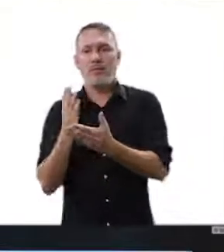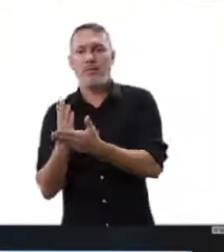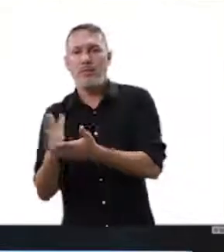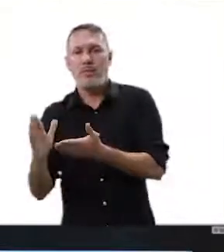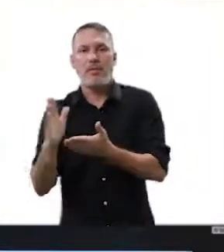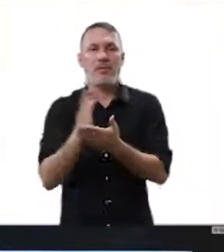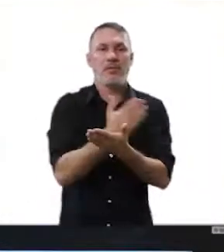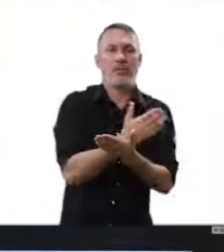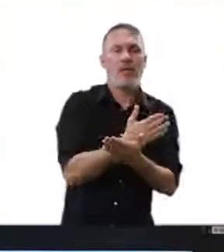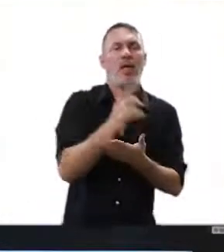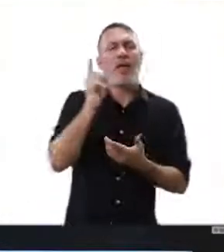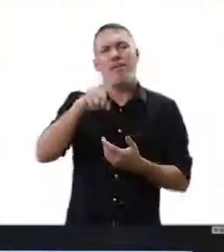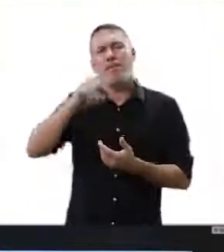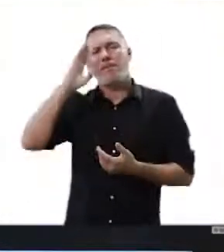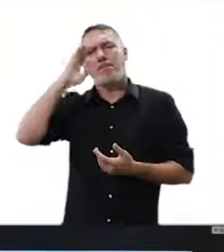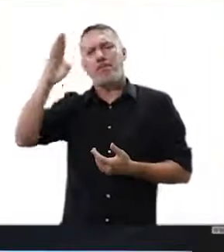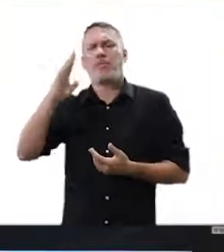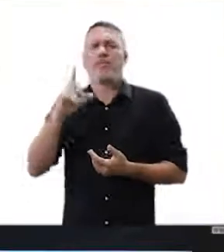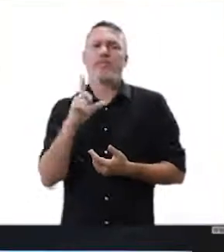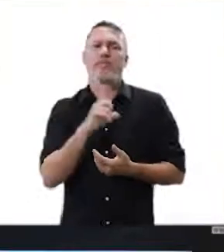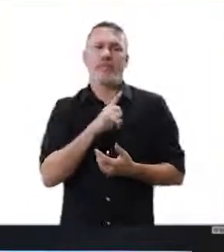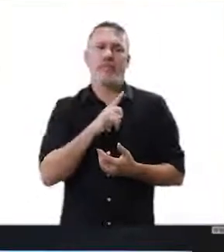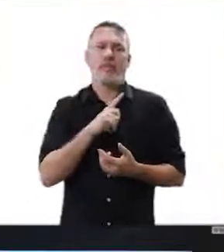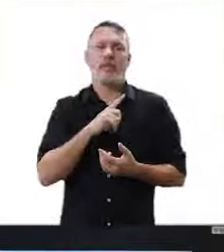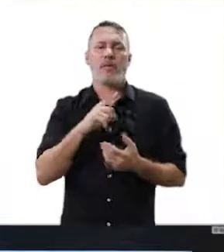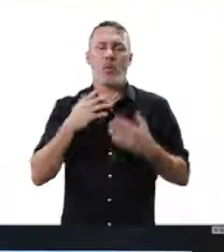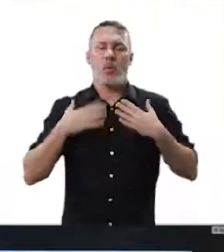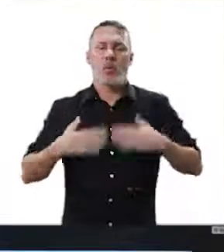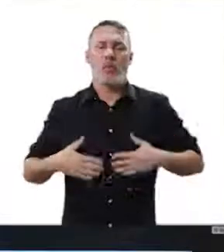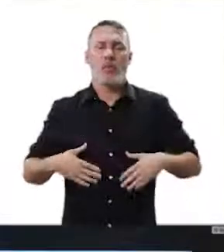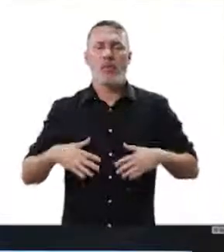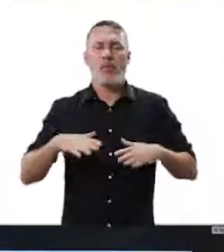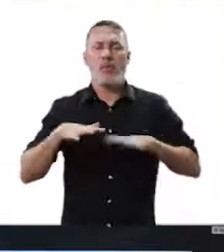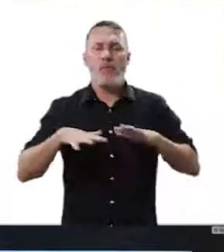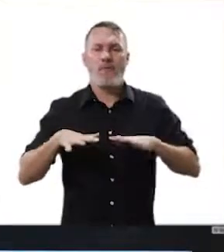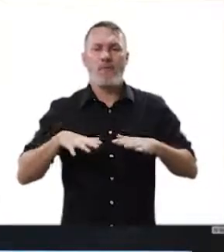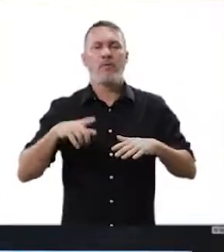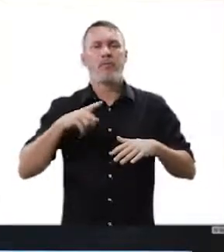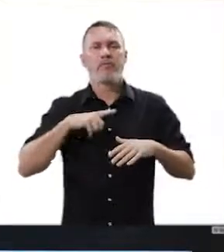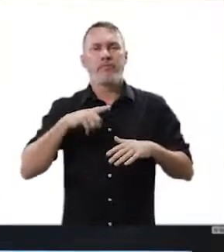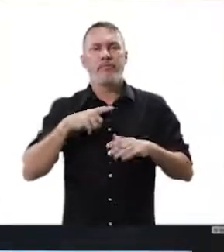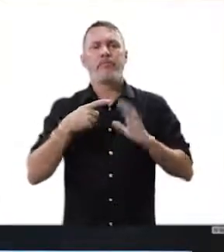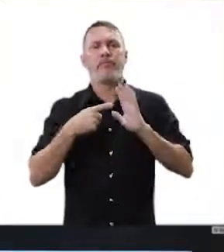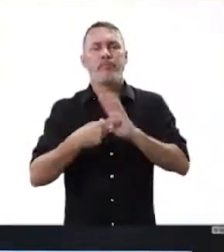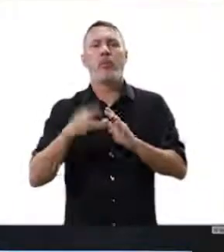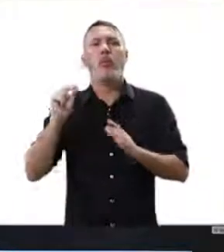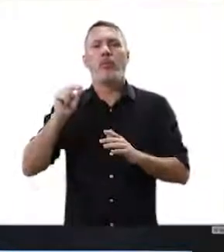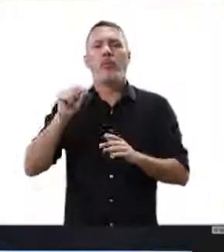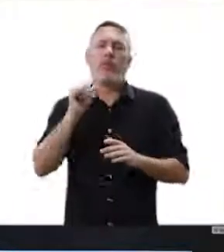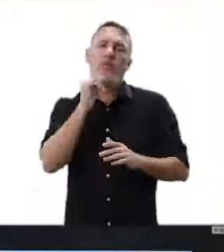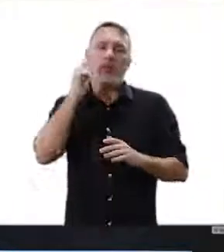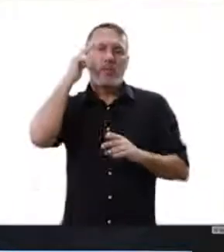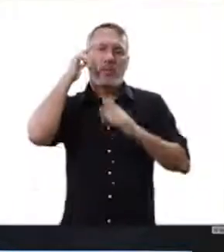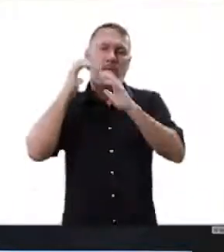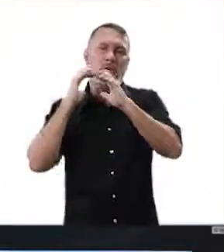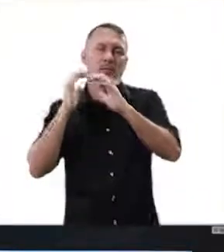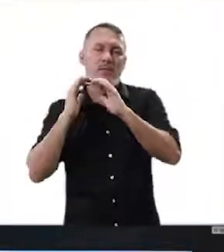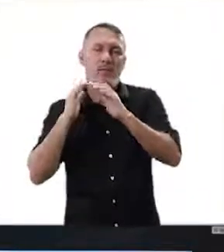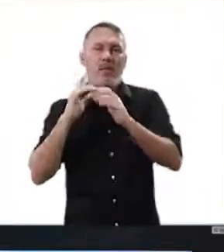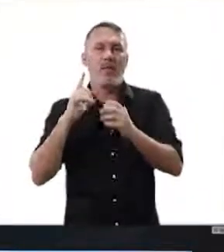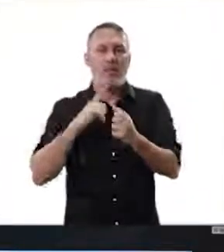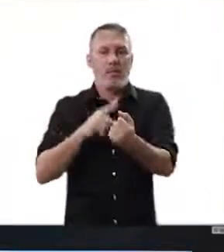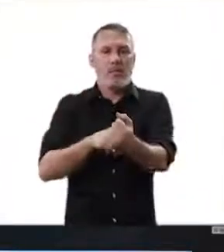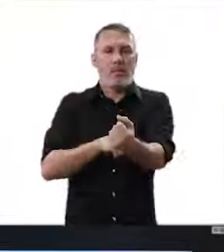impulso nervoso, ele repolariza e volta ao seu equilíbrio normal. Beleza, então. Agora vamos